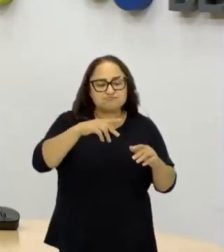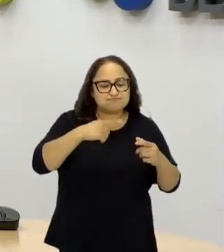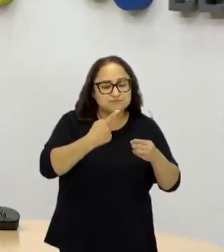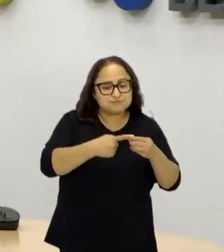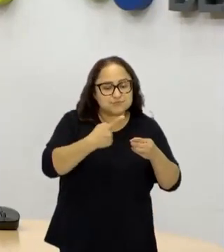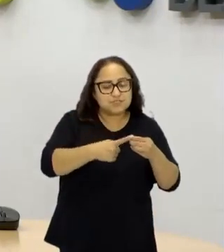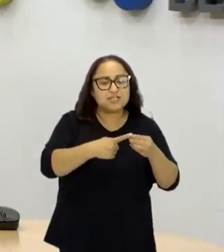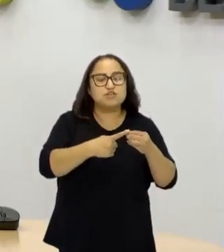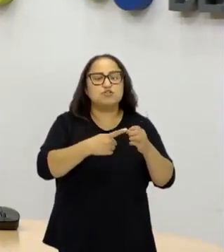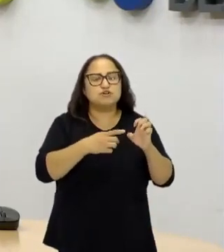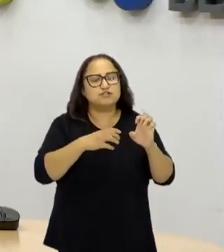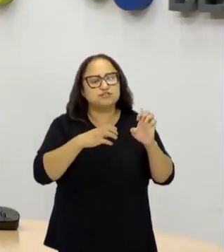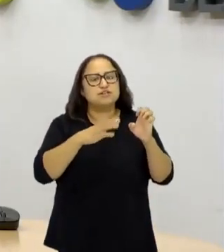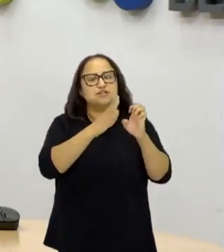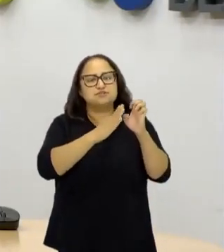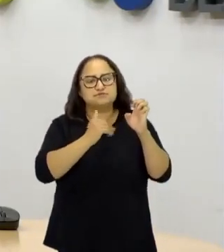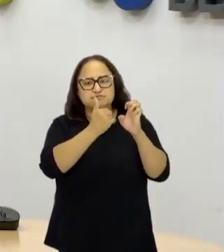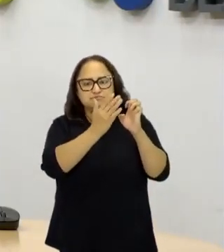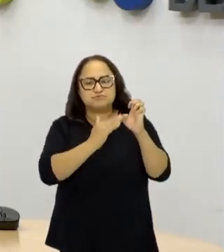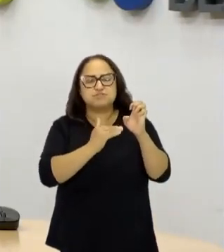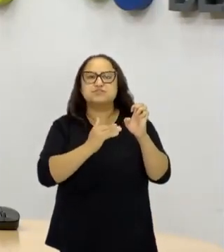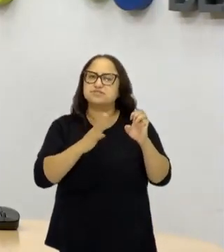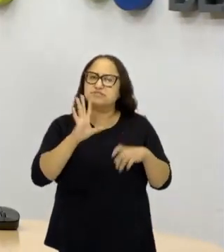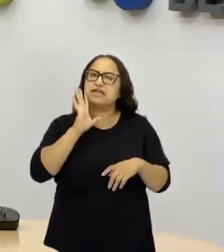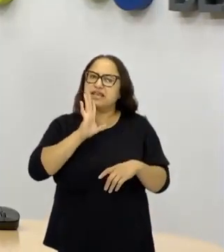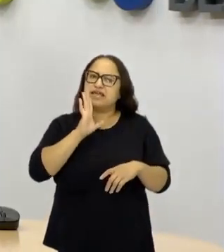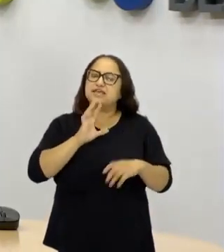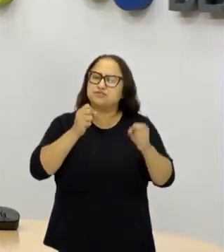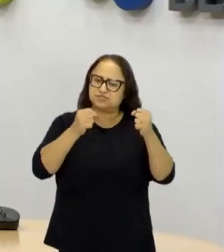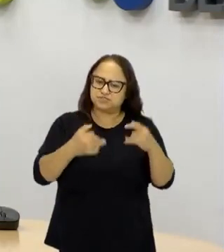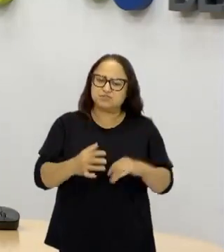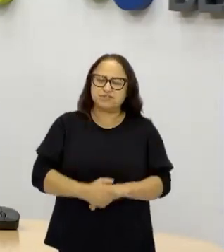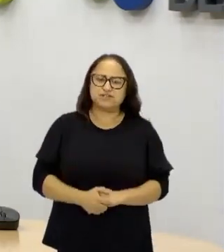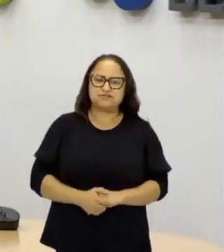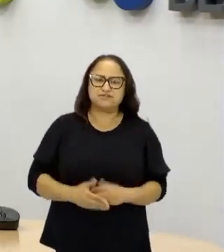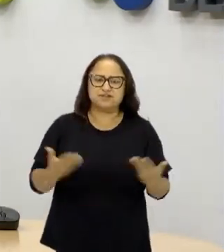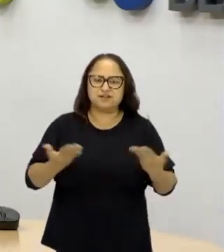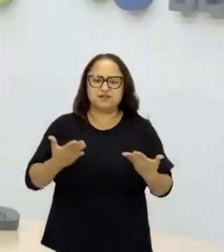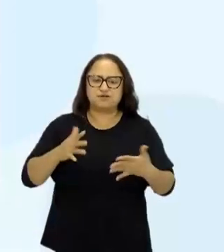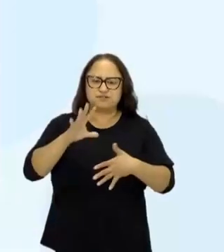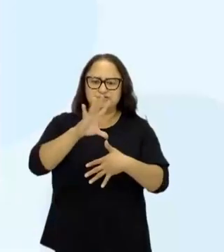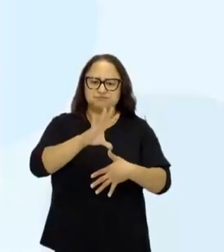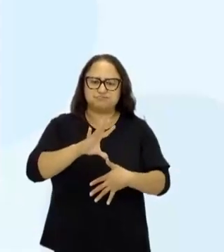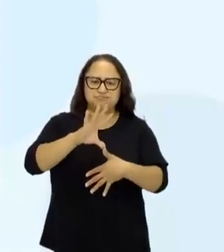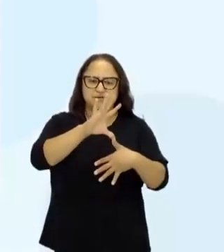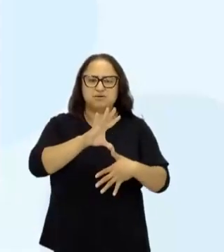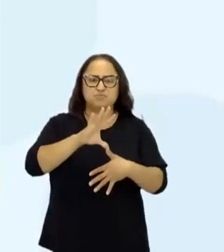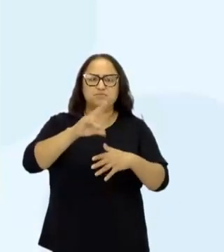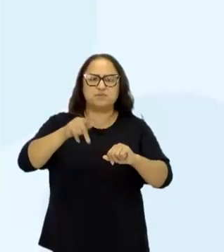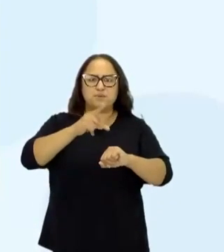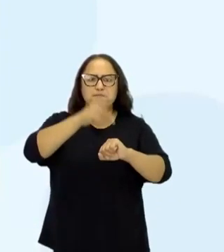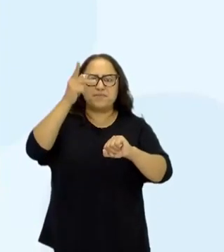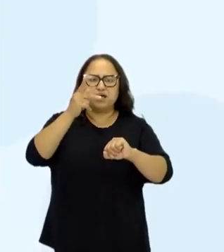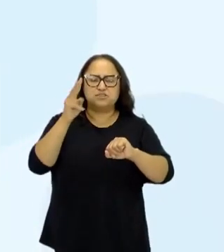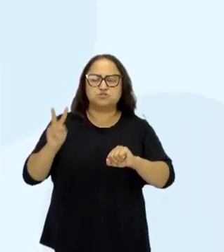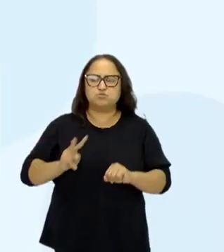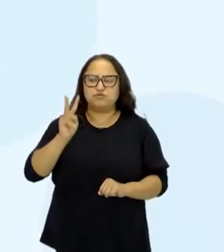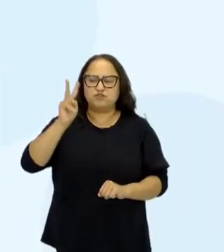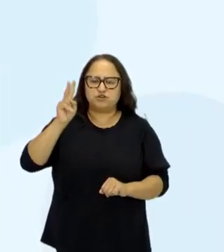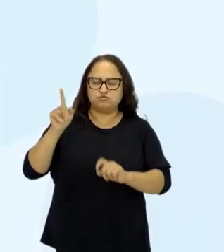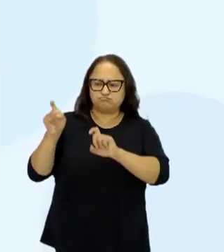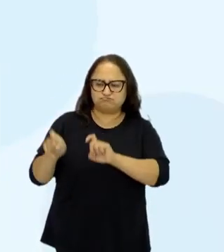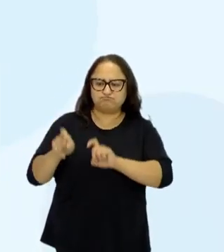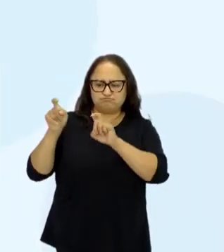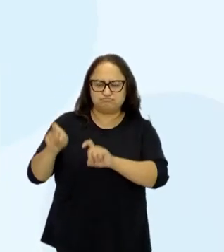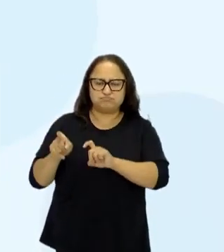aí no chat. Isso é muito legal de falar. Bom, vamos ver aí um mapa que mostra aí países por valor agrícola. Vamos